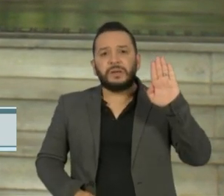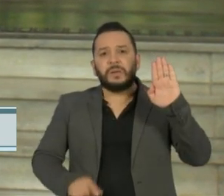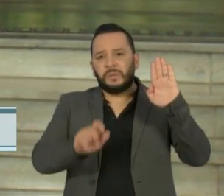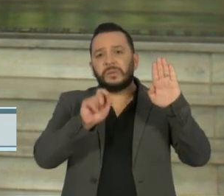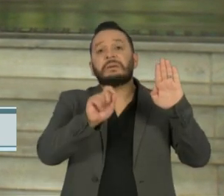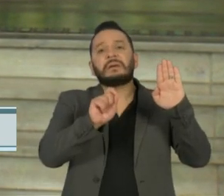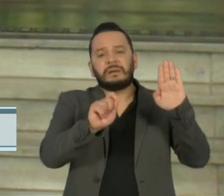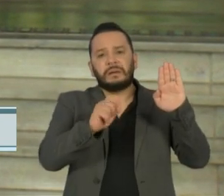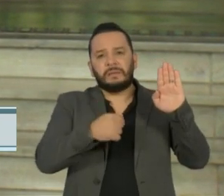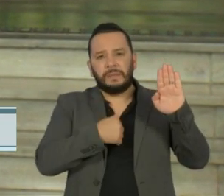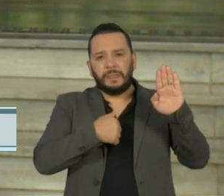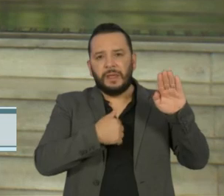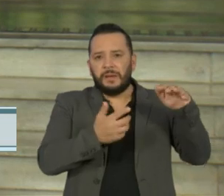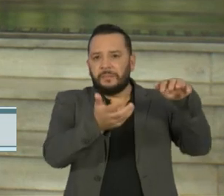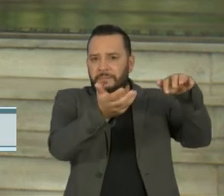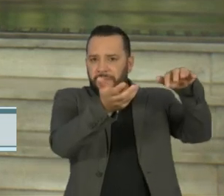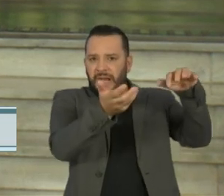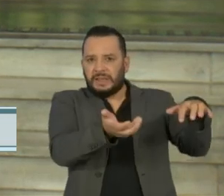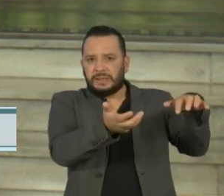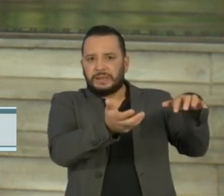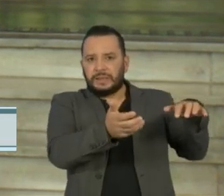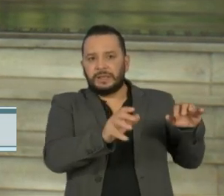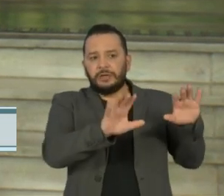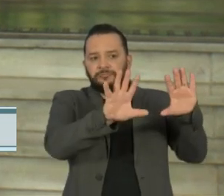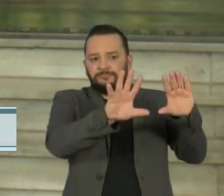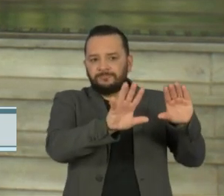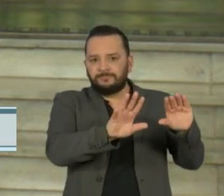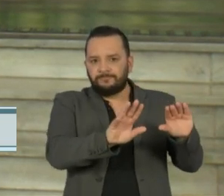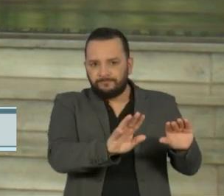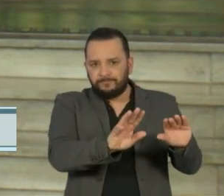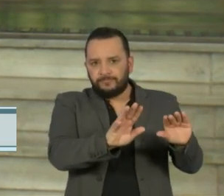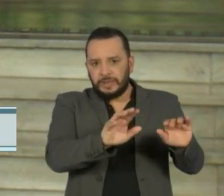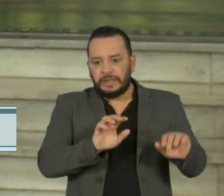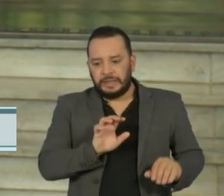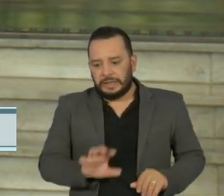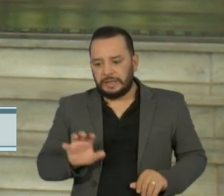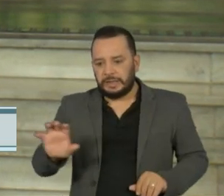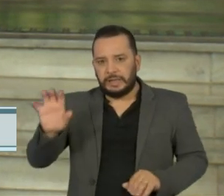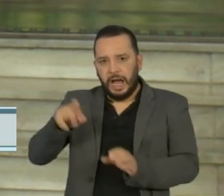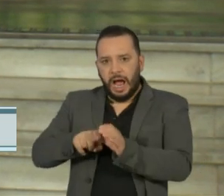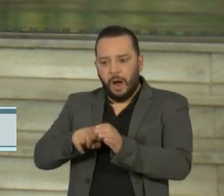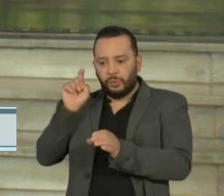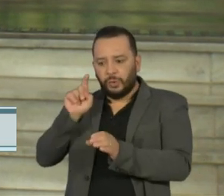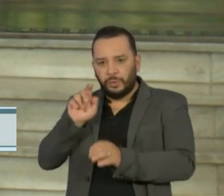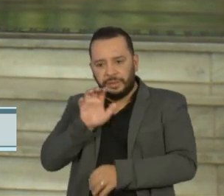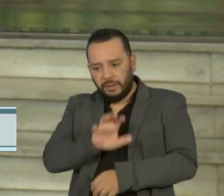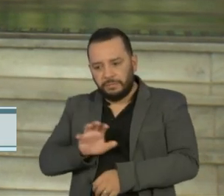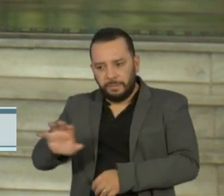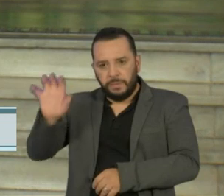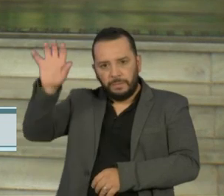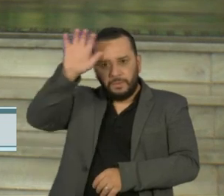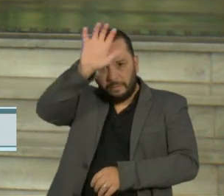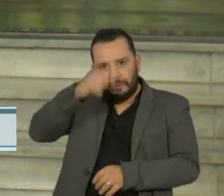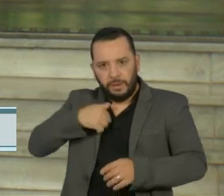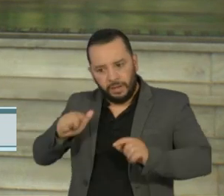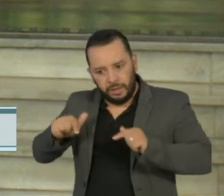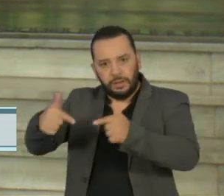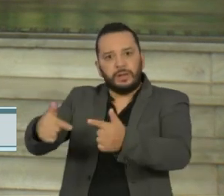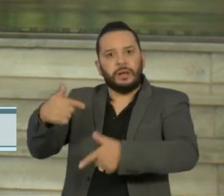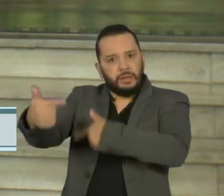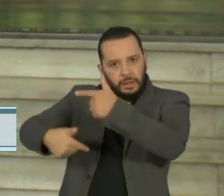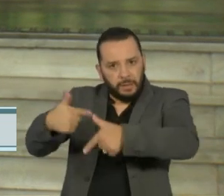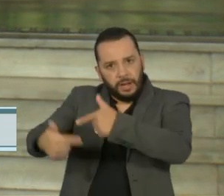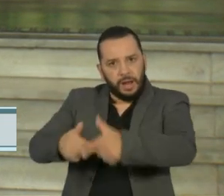e mais Brasil, e cumpra também a sua promessa de obedecer o Pacto Federativo.